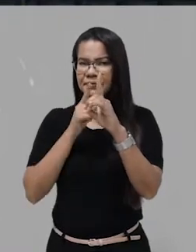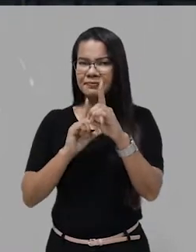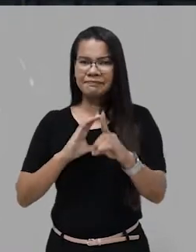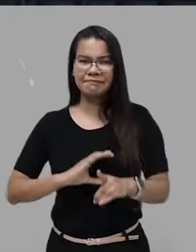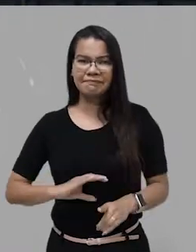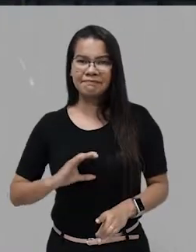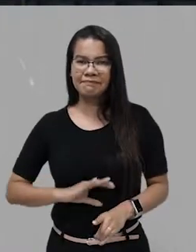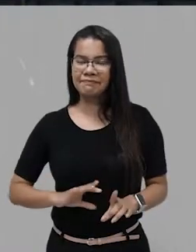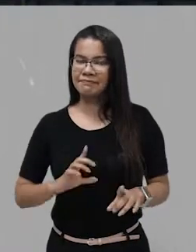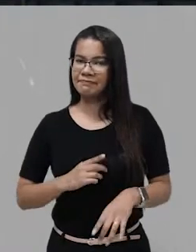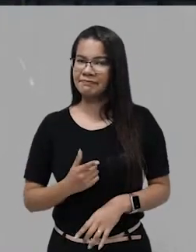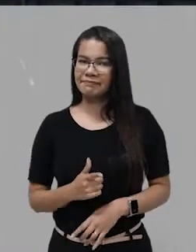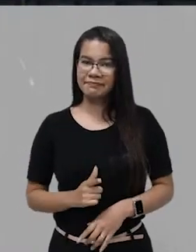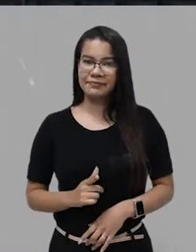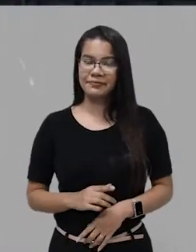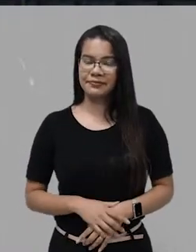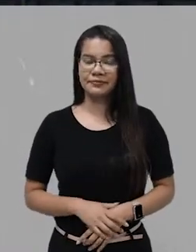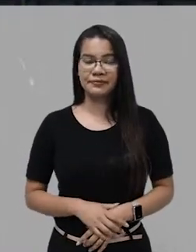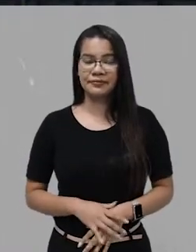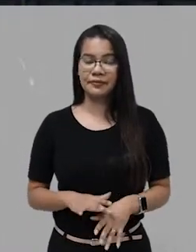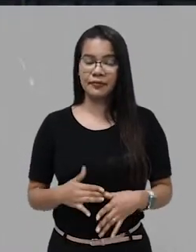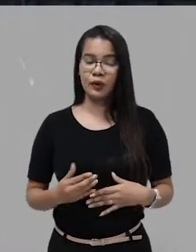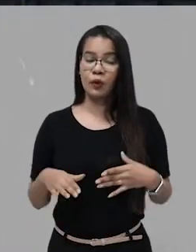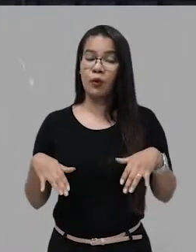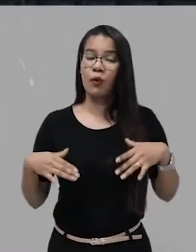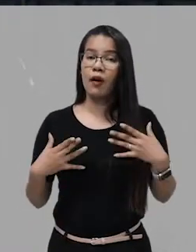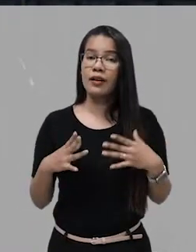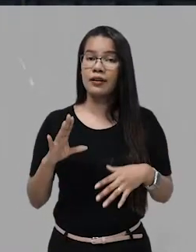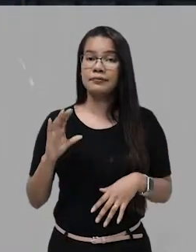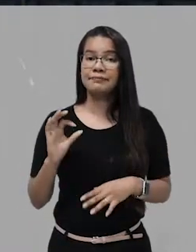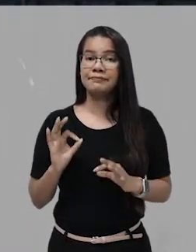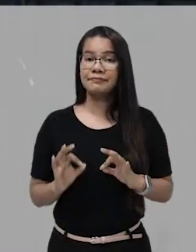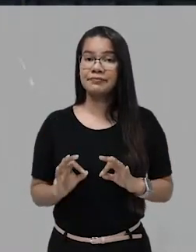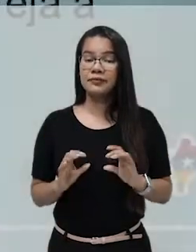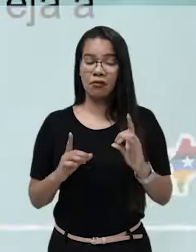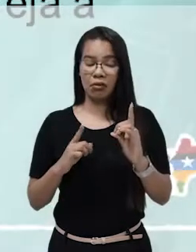as regras que nós temos. Vamos ver a opção correta?